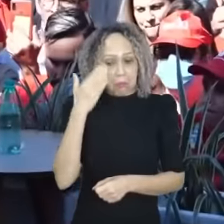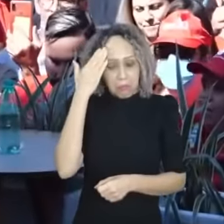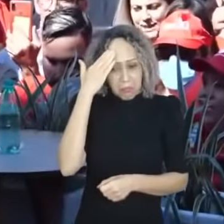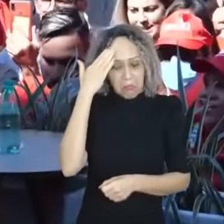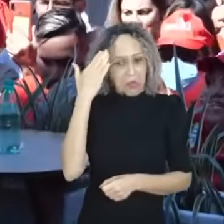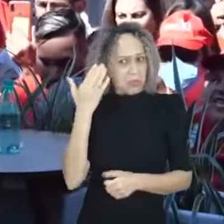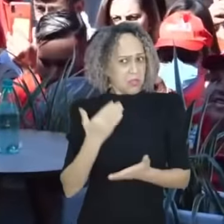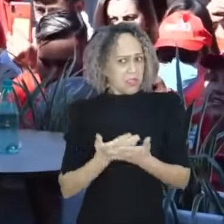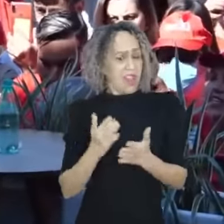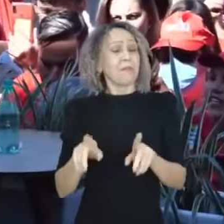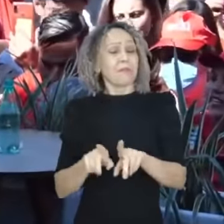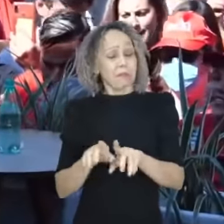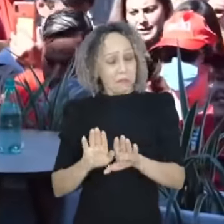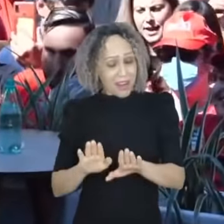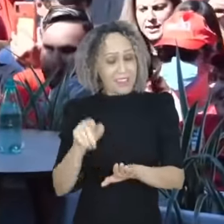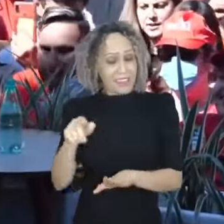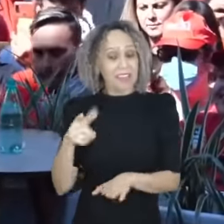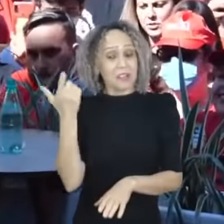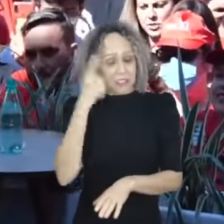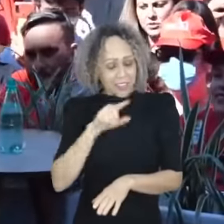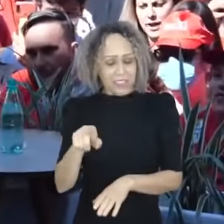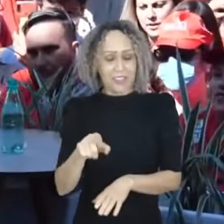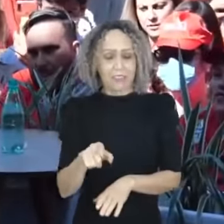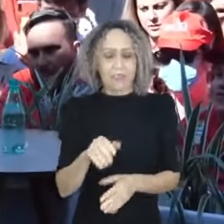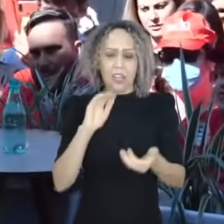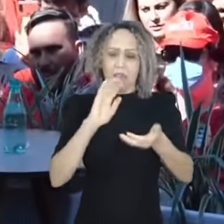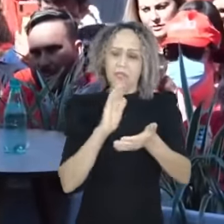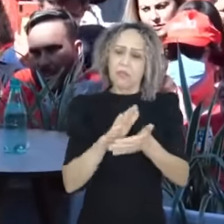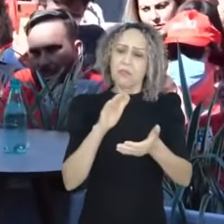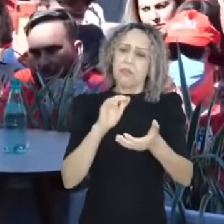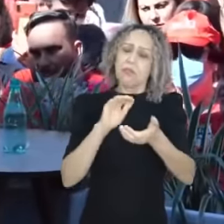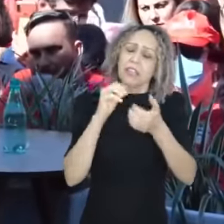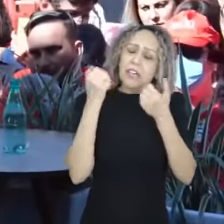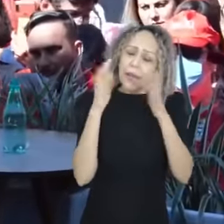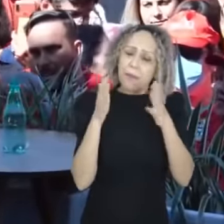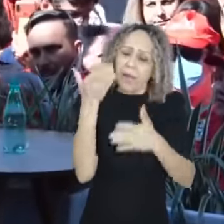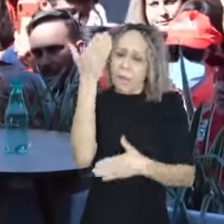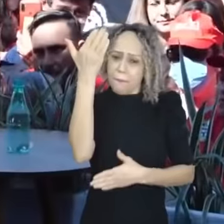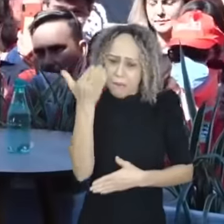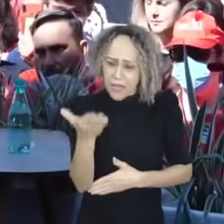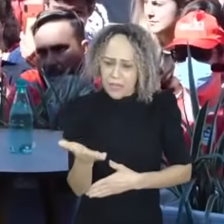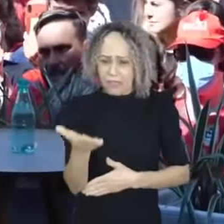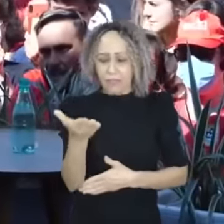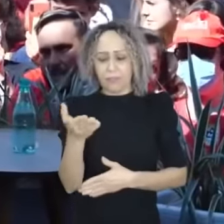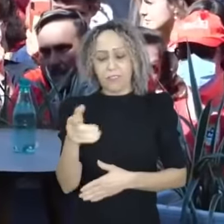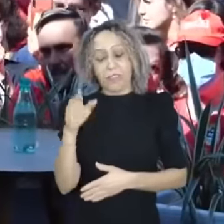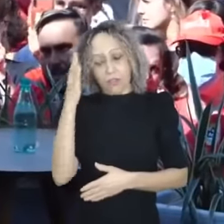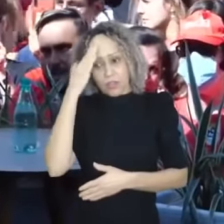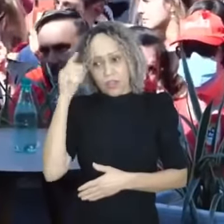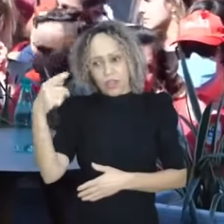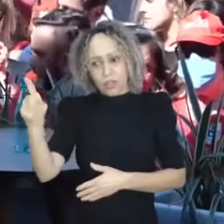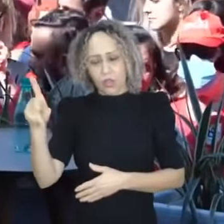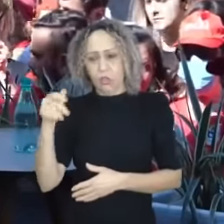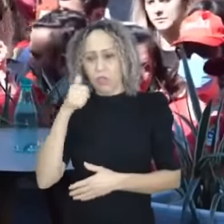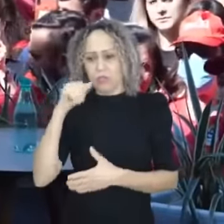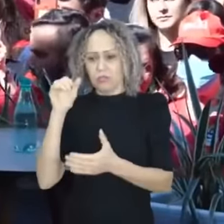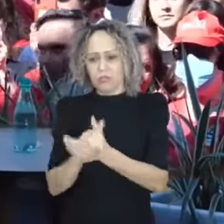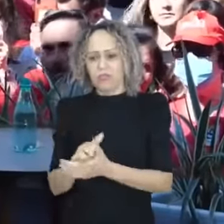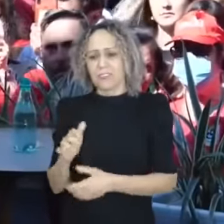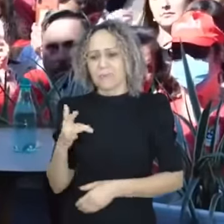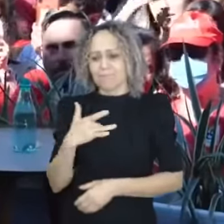parabéns. Eu sei que a sua esposa tem problema de saúde e eu sei que você está aqui porque você